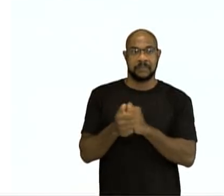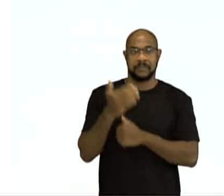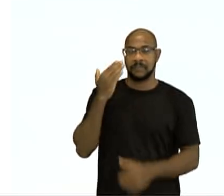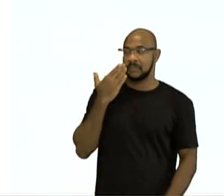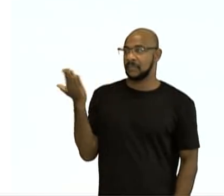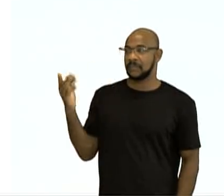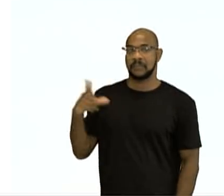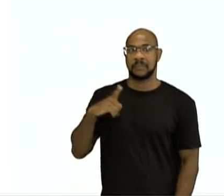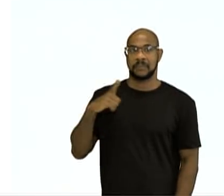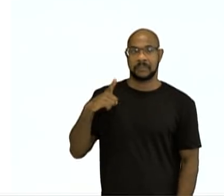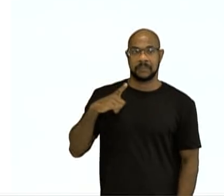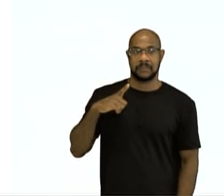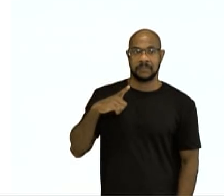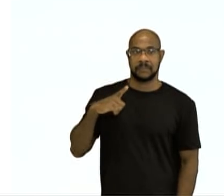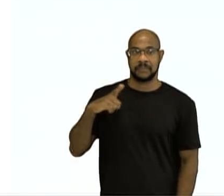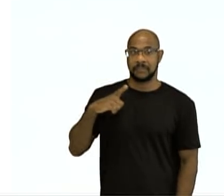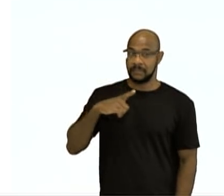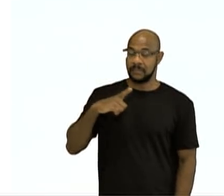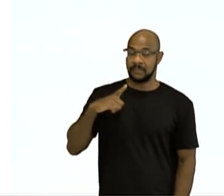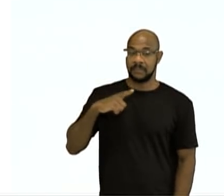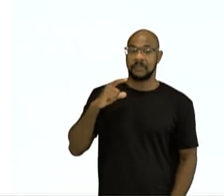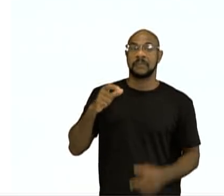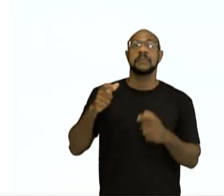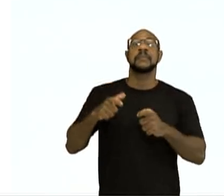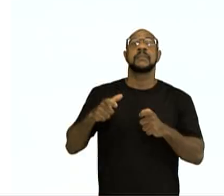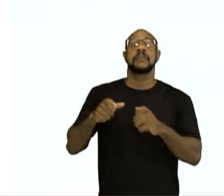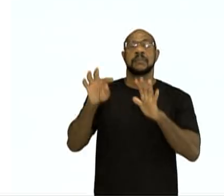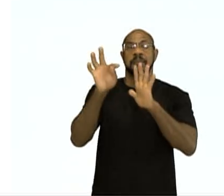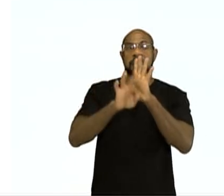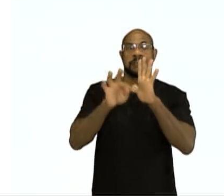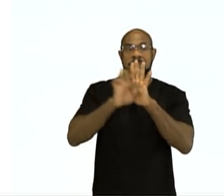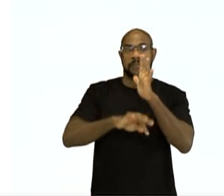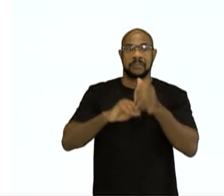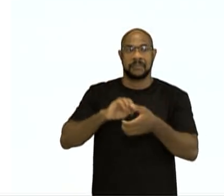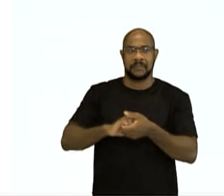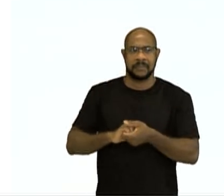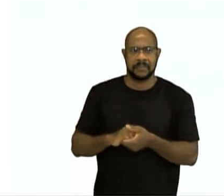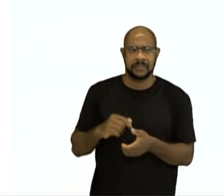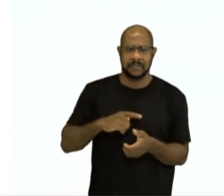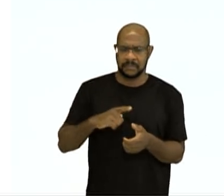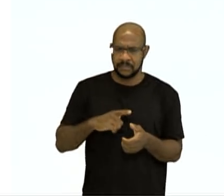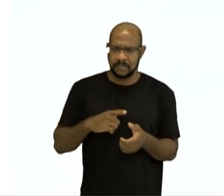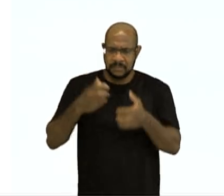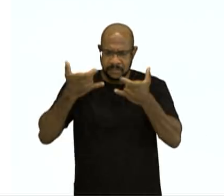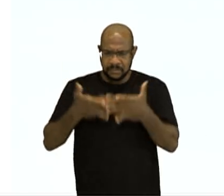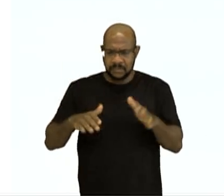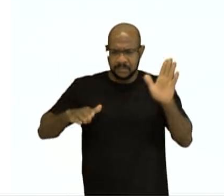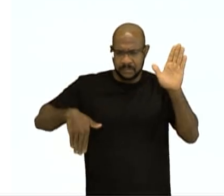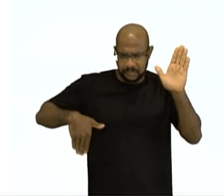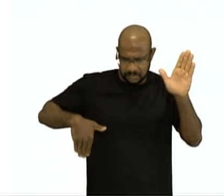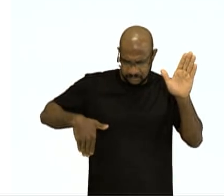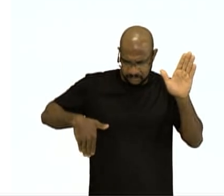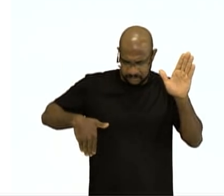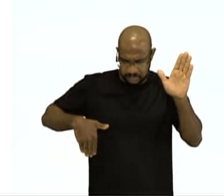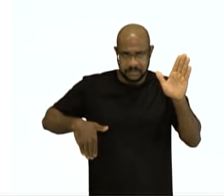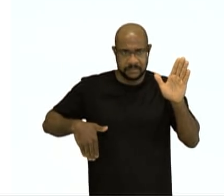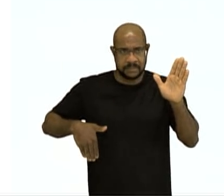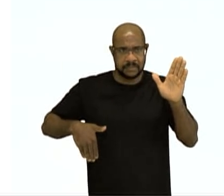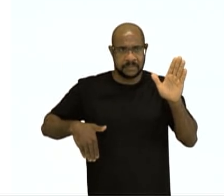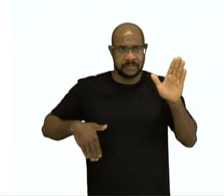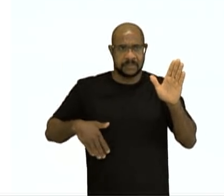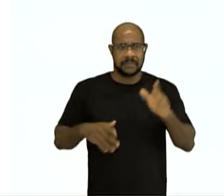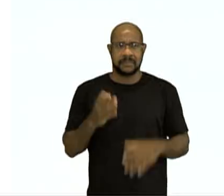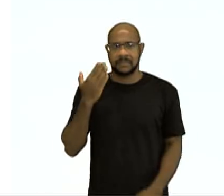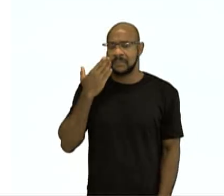no texto? Será que está falando sobre as pessoas que praticam swimming? Lembra o que é